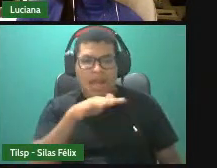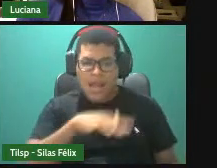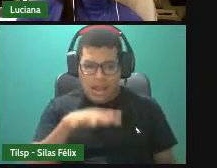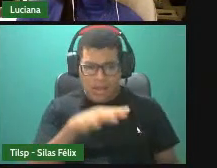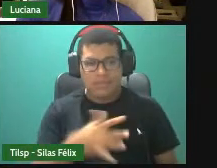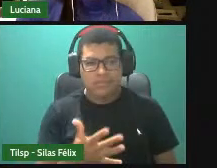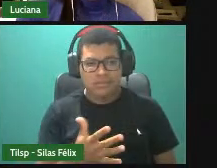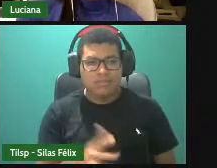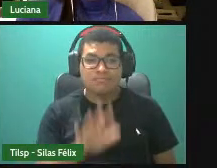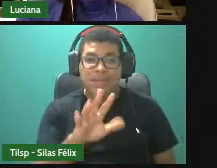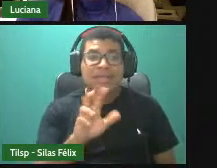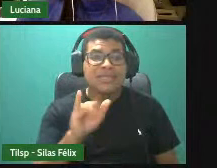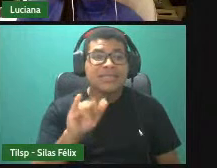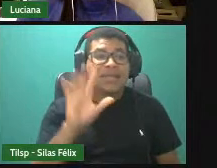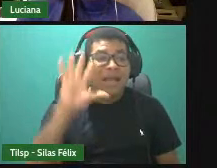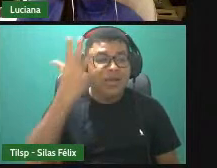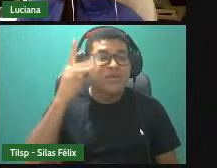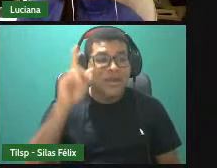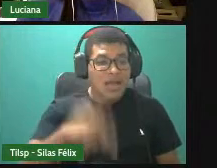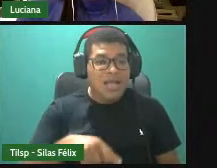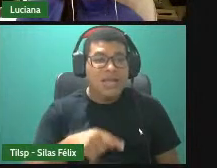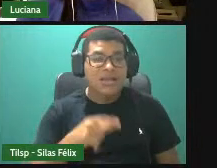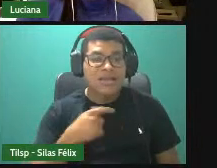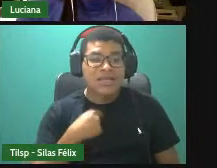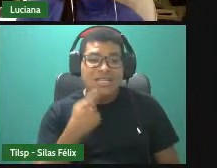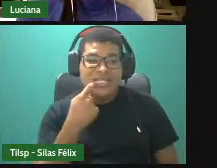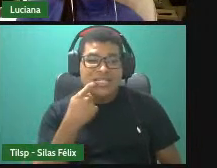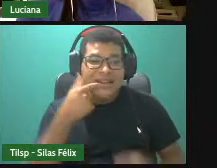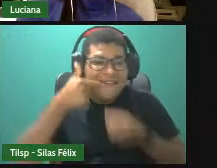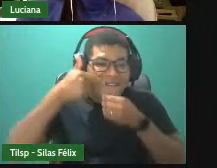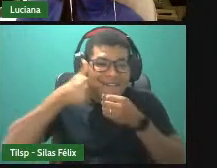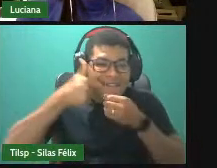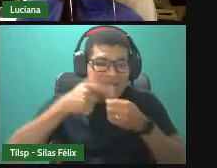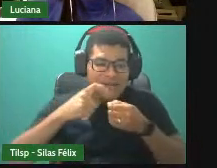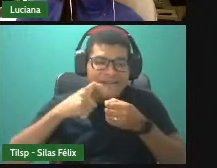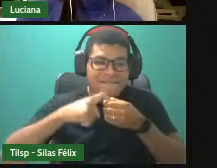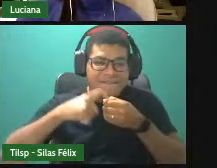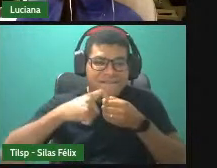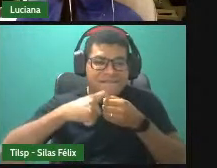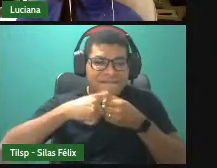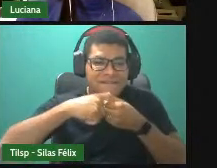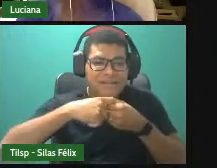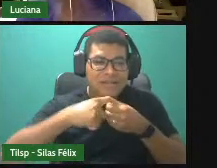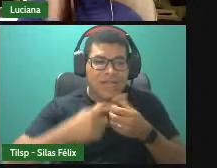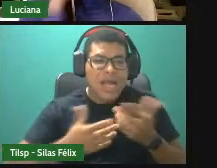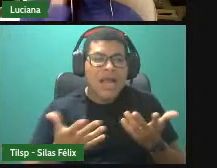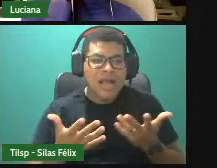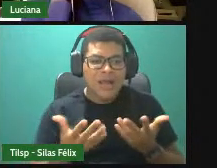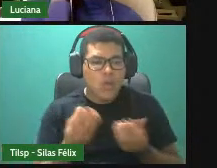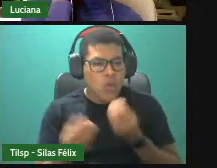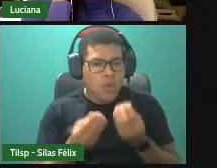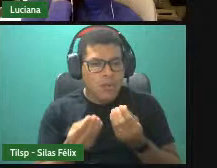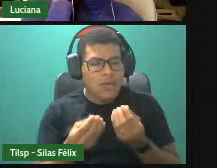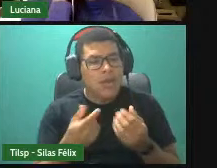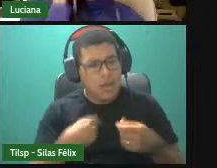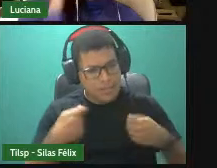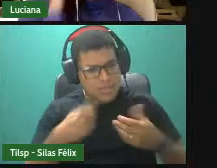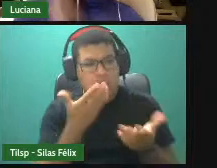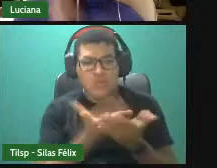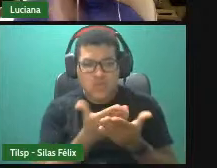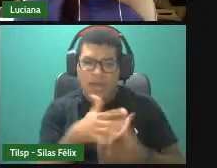relacionado à endodontia, cara, eu vou ter que estudar endodontia, sabe? Então, é muito rica e muito frutífera